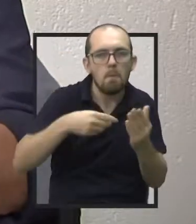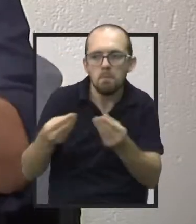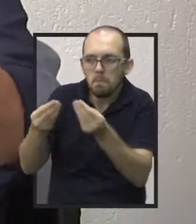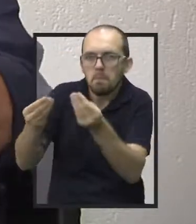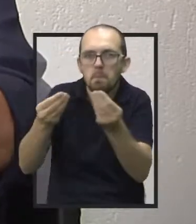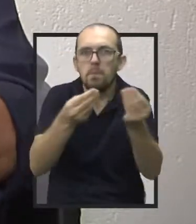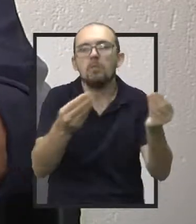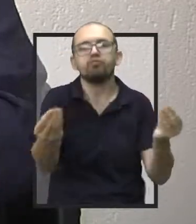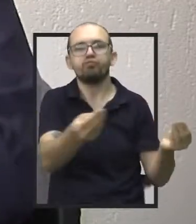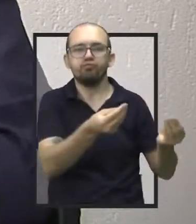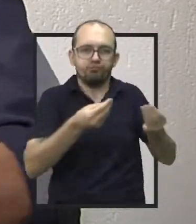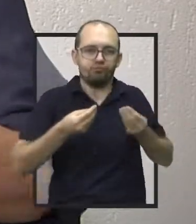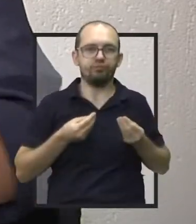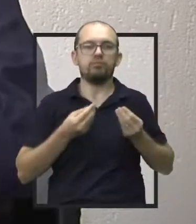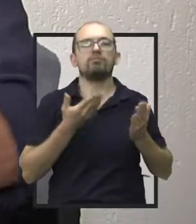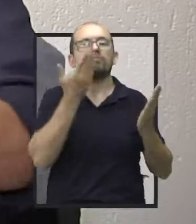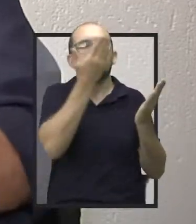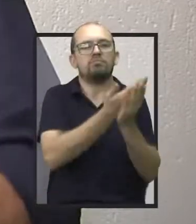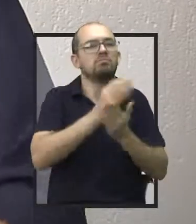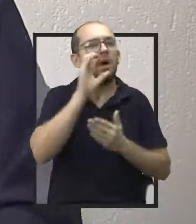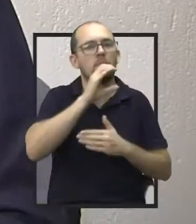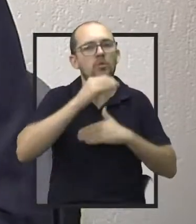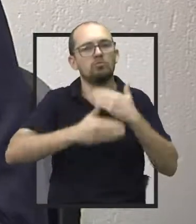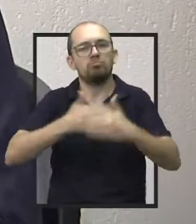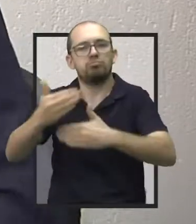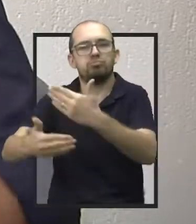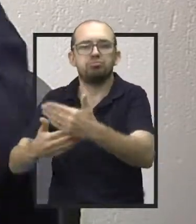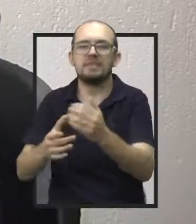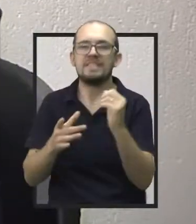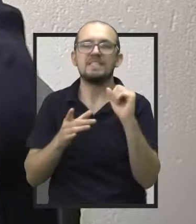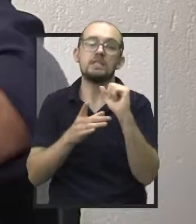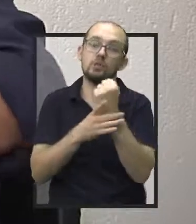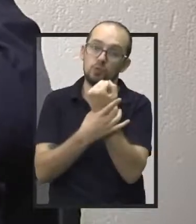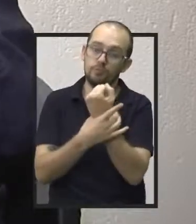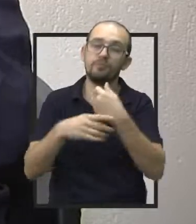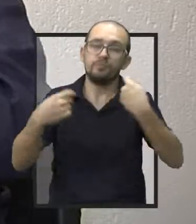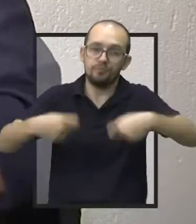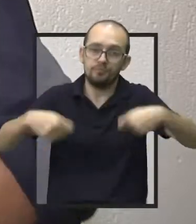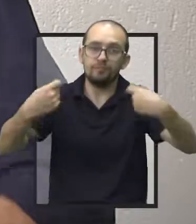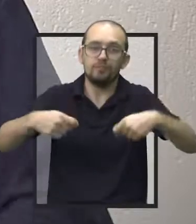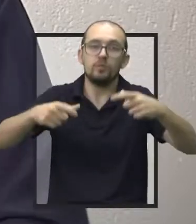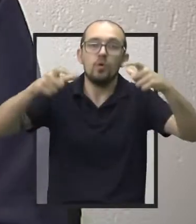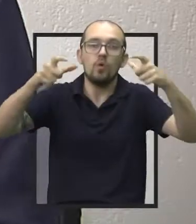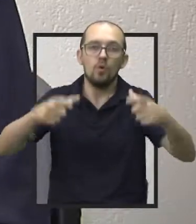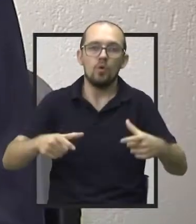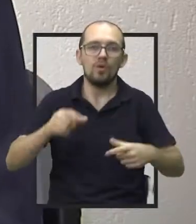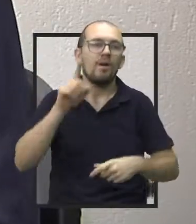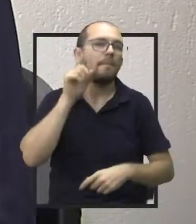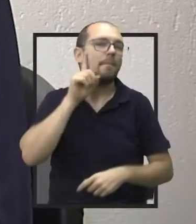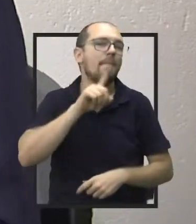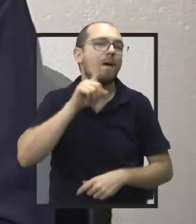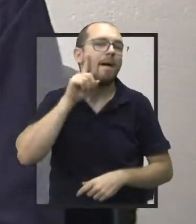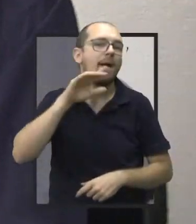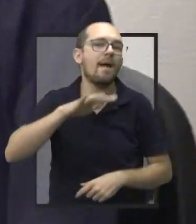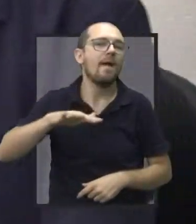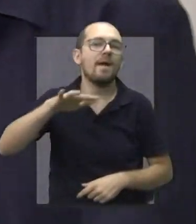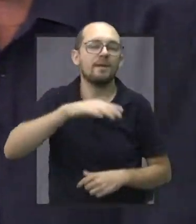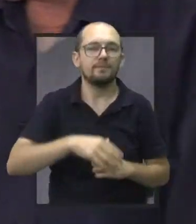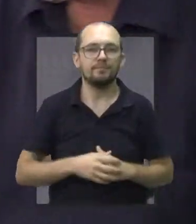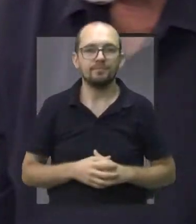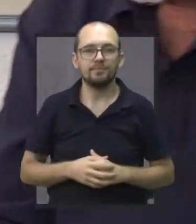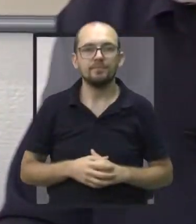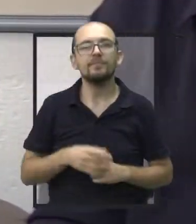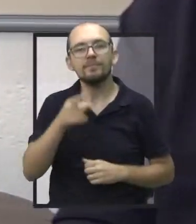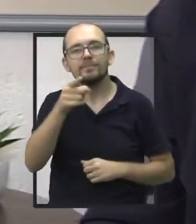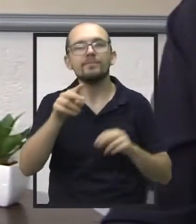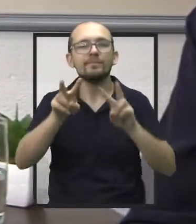pouco mais de segurança para aquelas pessoas que transitam por aquele aquele setor ali ali nos altos do jardim américa ainda nessa questão